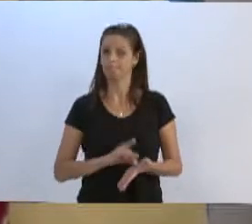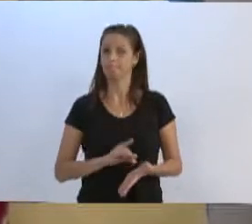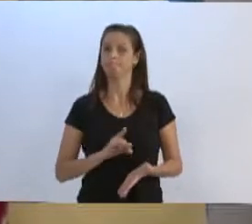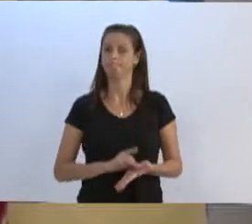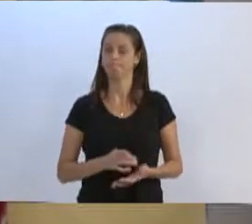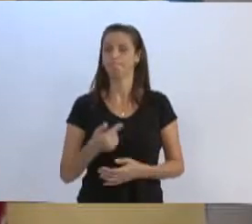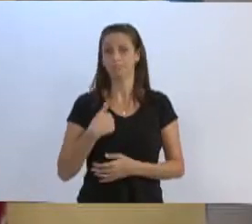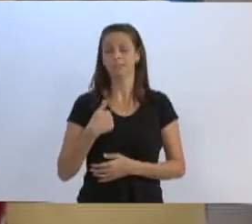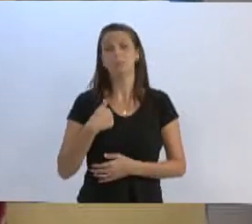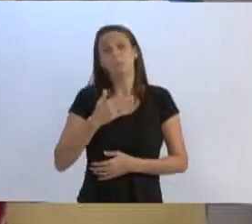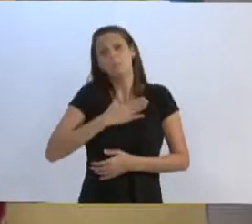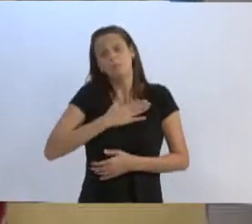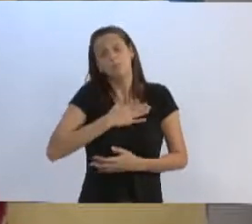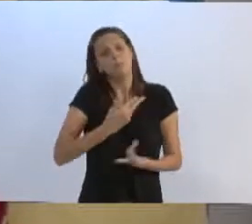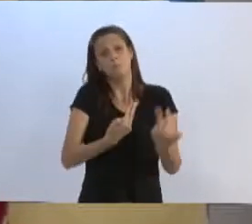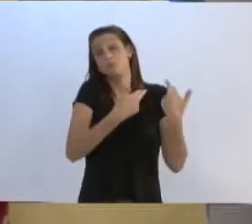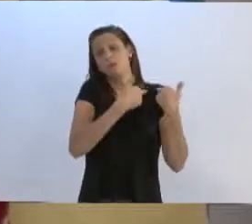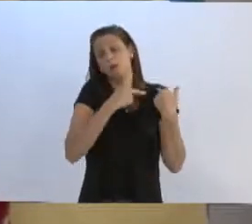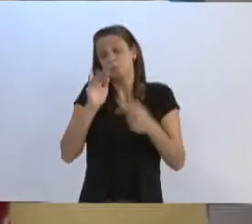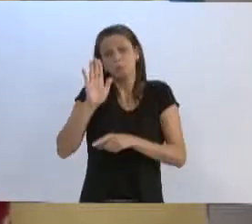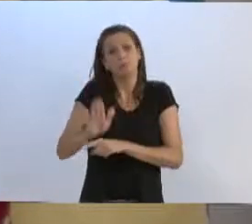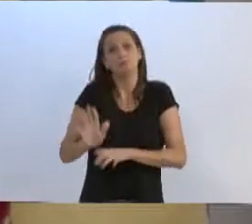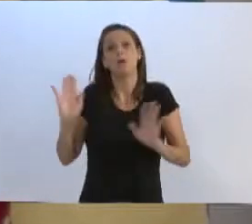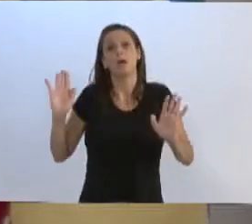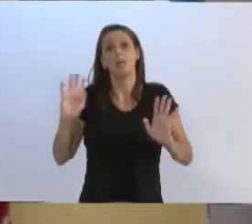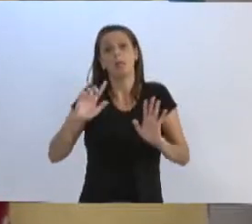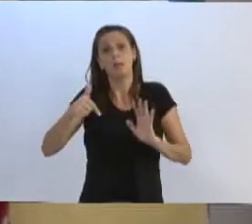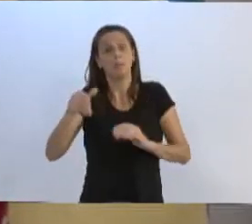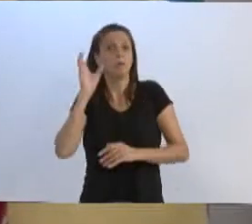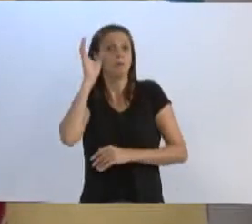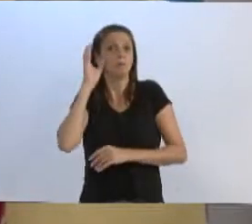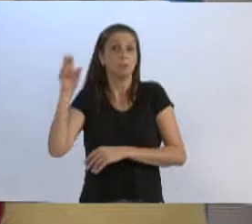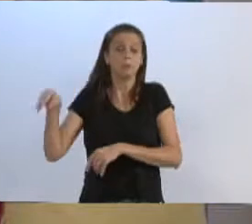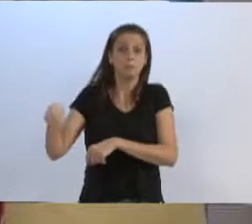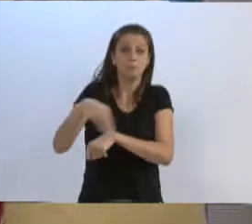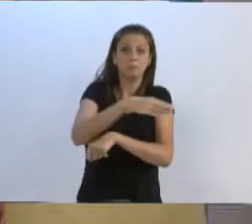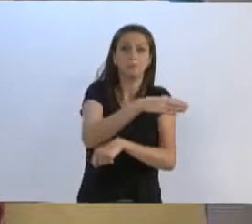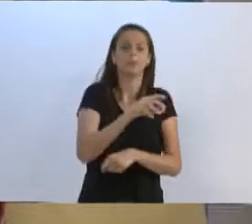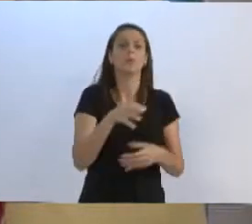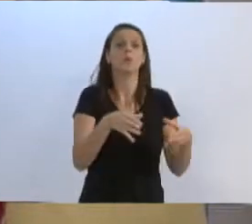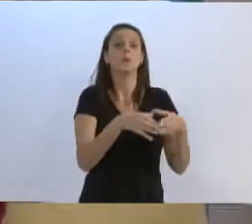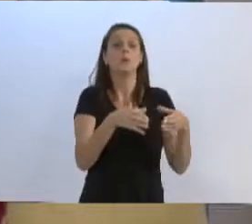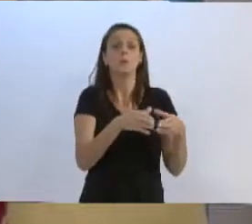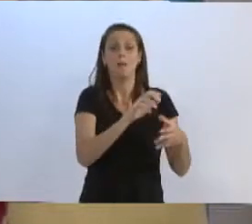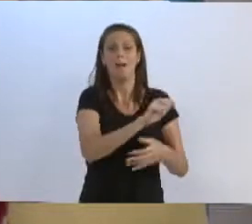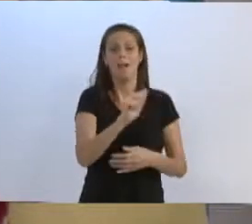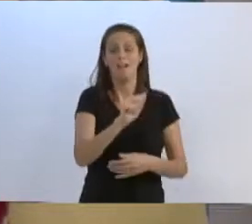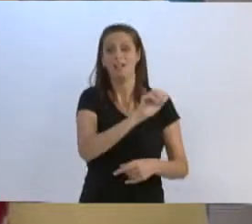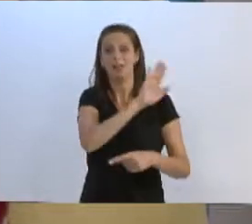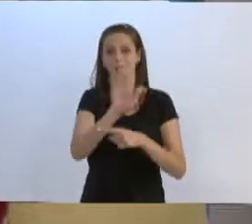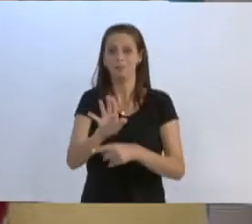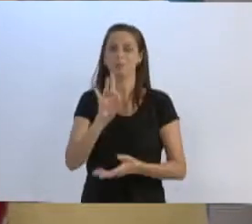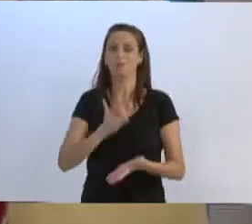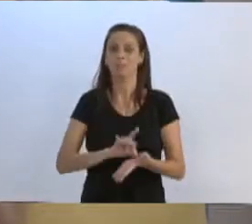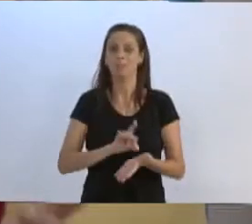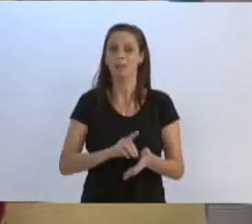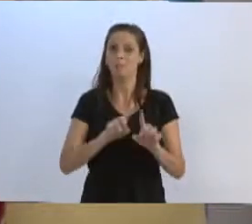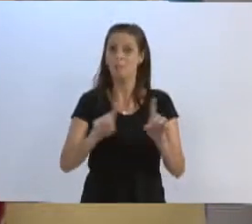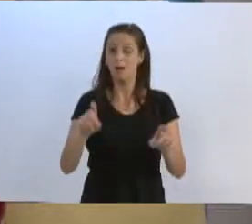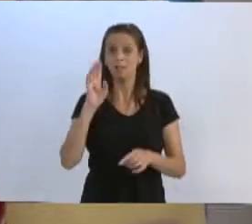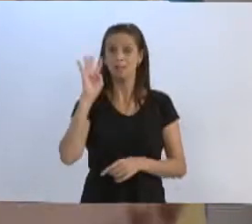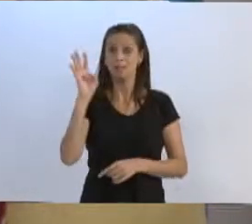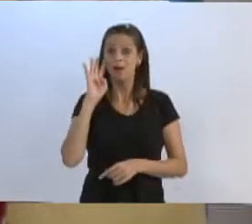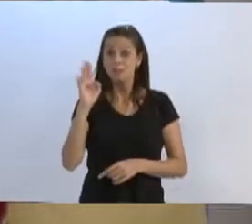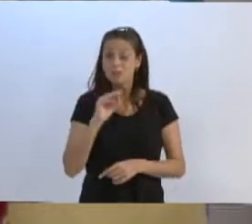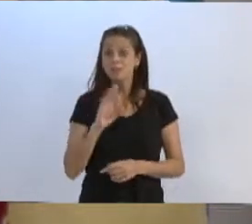fiz mais do que obrigação e aquilo que eu disse. Lavei as mãos. Quem fez foi o grupo de A. E agora imagine o carinho dessas